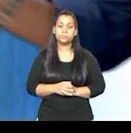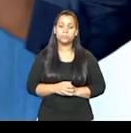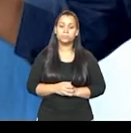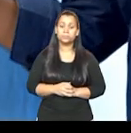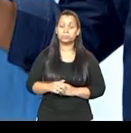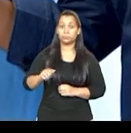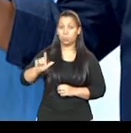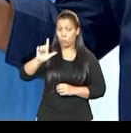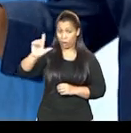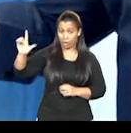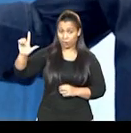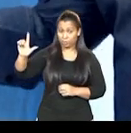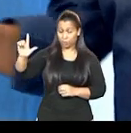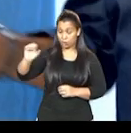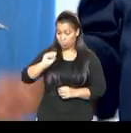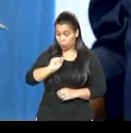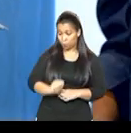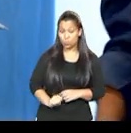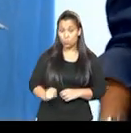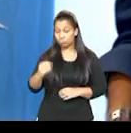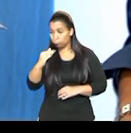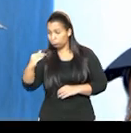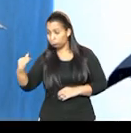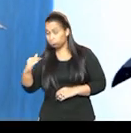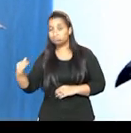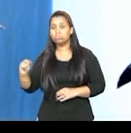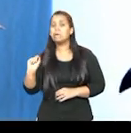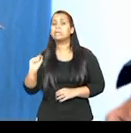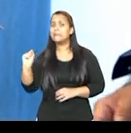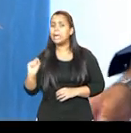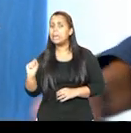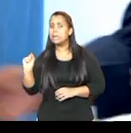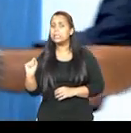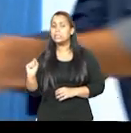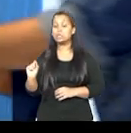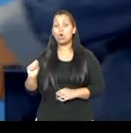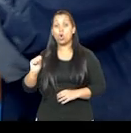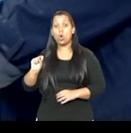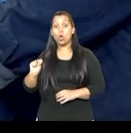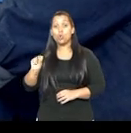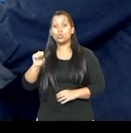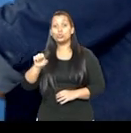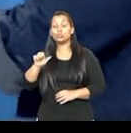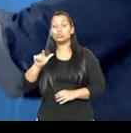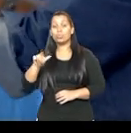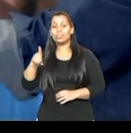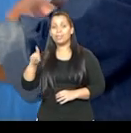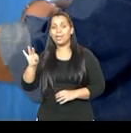Entre o leste e o sul, nós vamos ter quem? Sudeste.